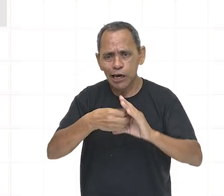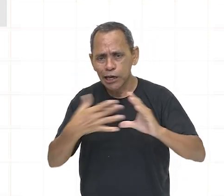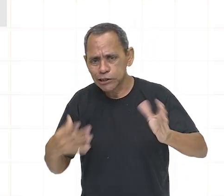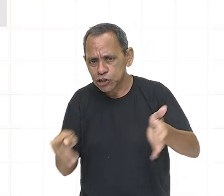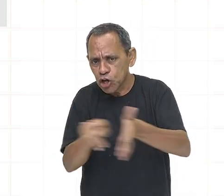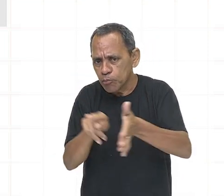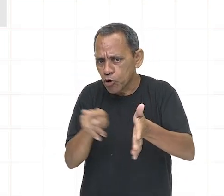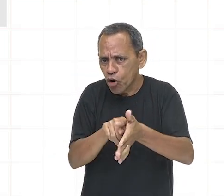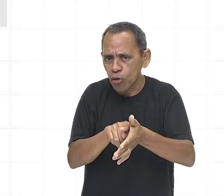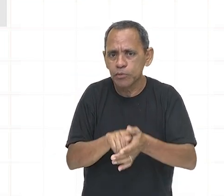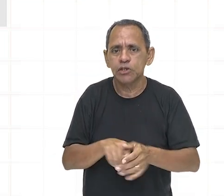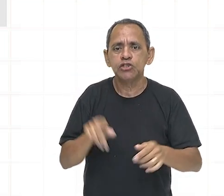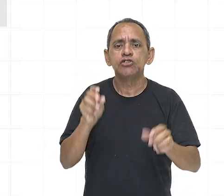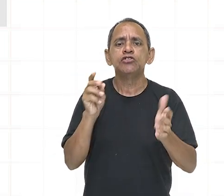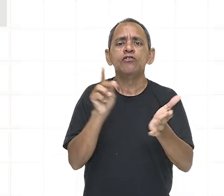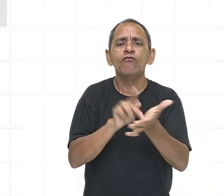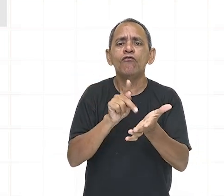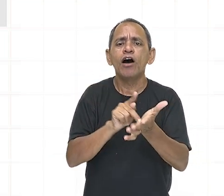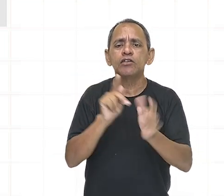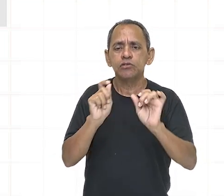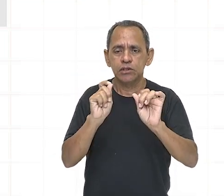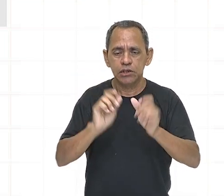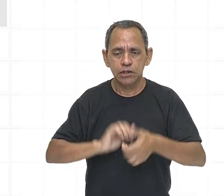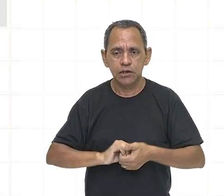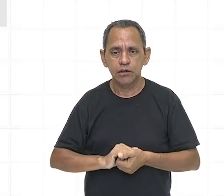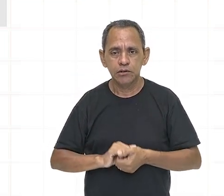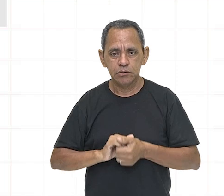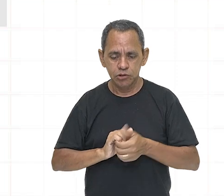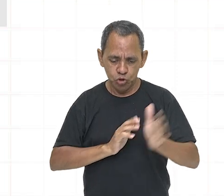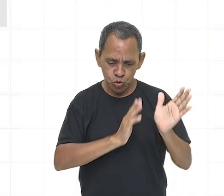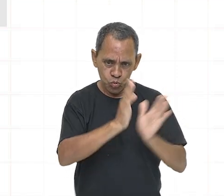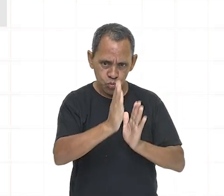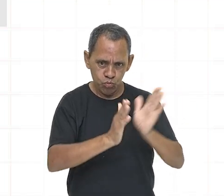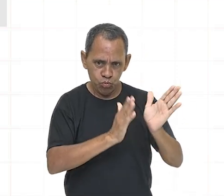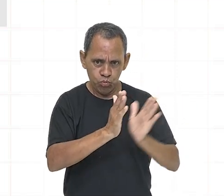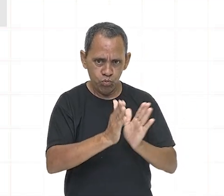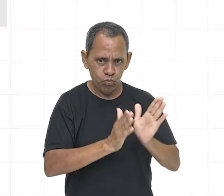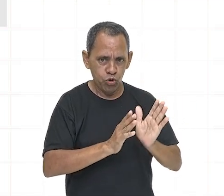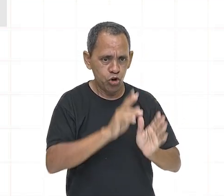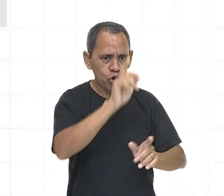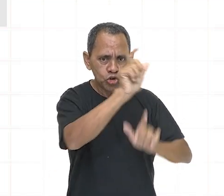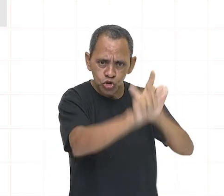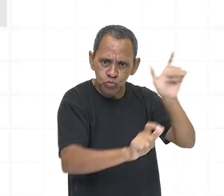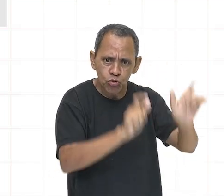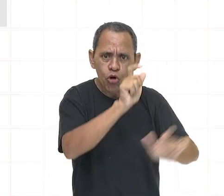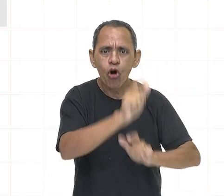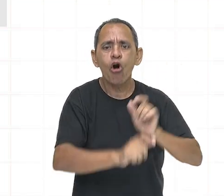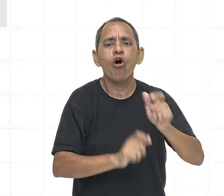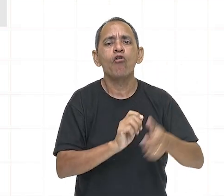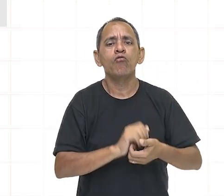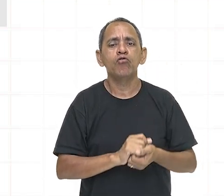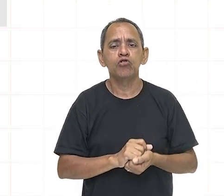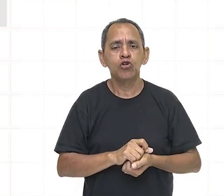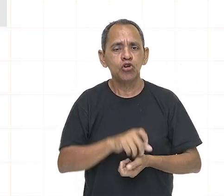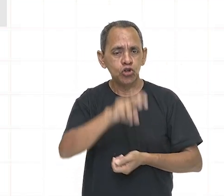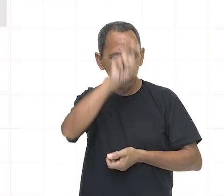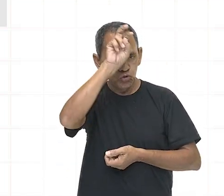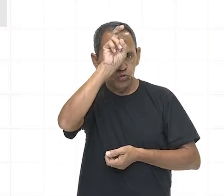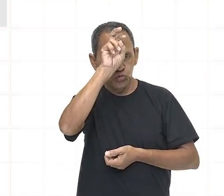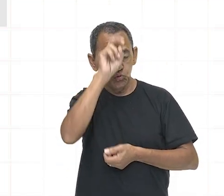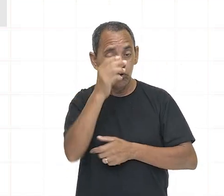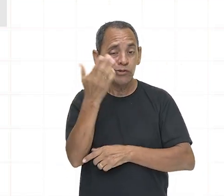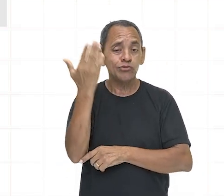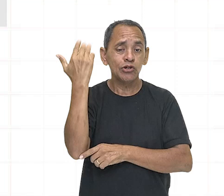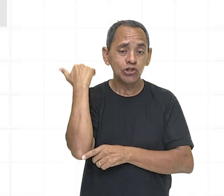características, além do período aí das civilizações, né, lá na época da Mesopotâmia e do Egito Antigo, o trabalho estava